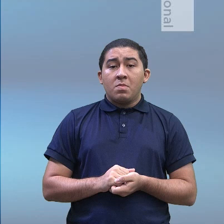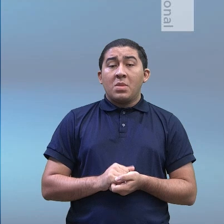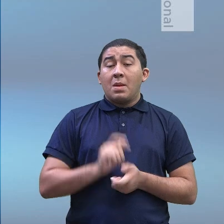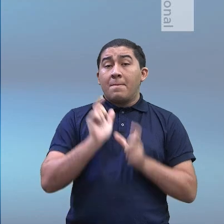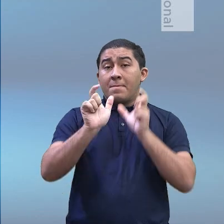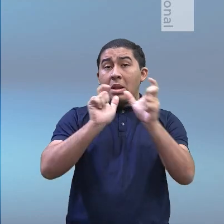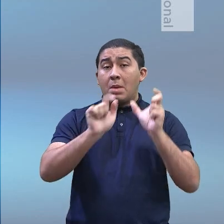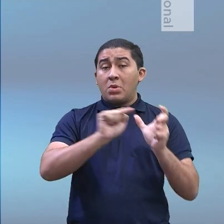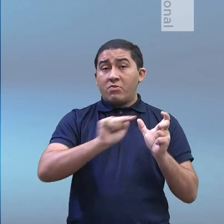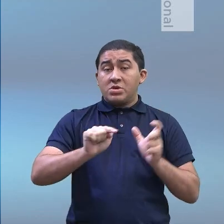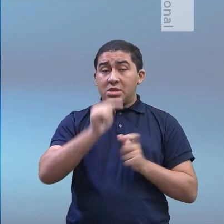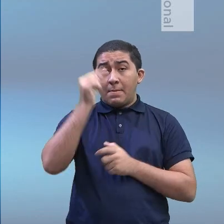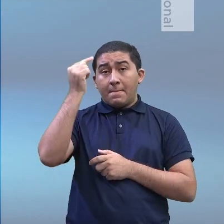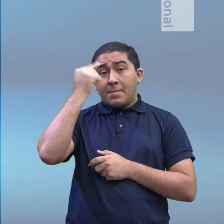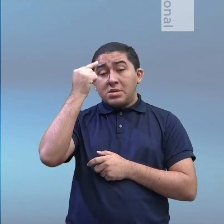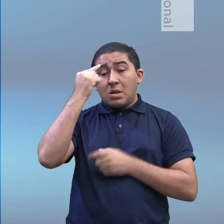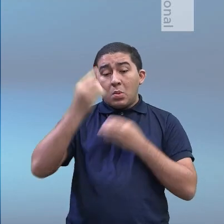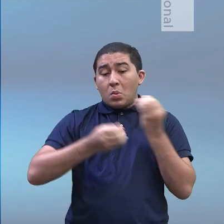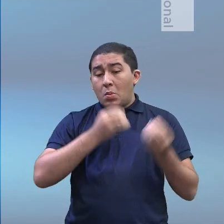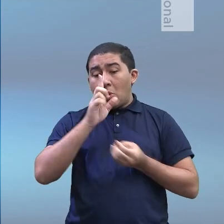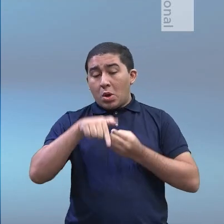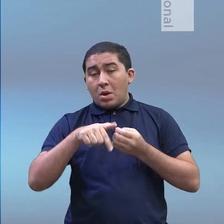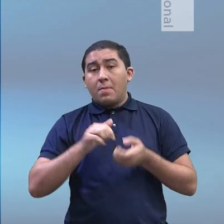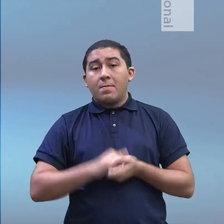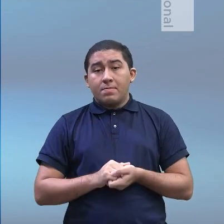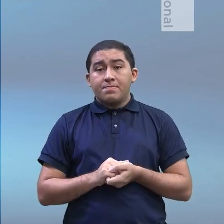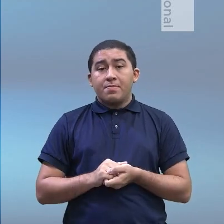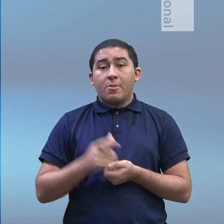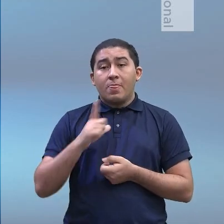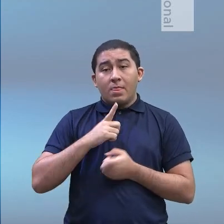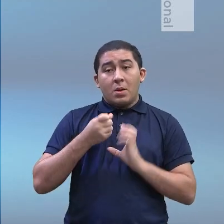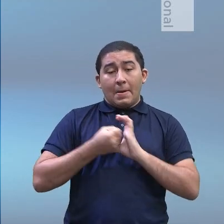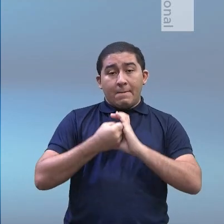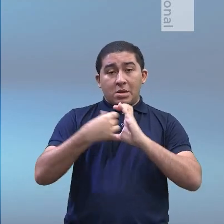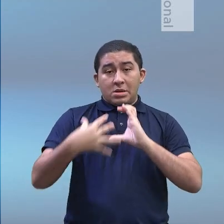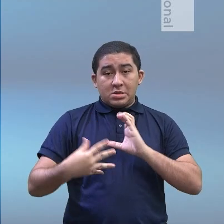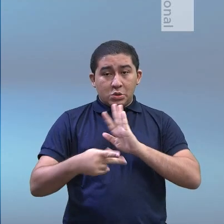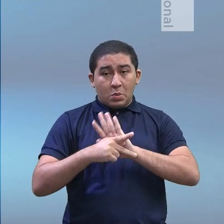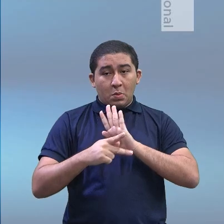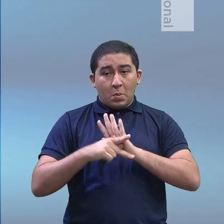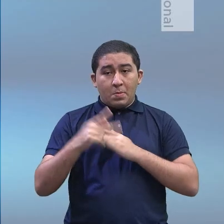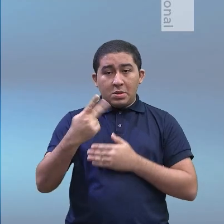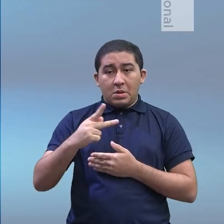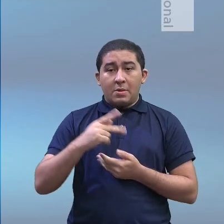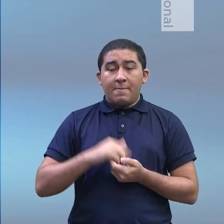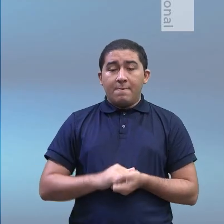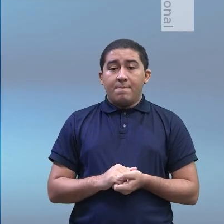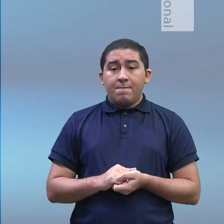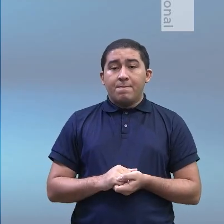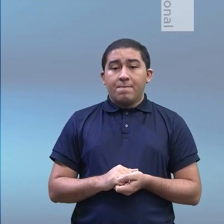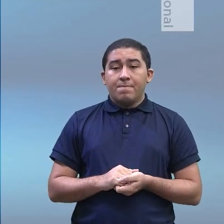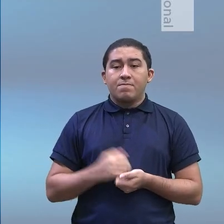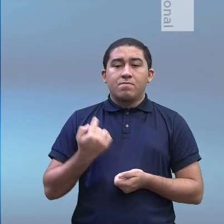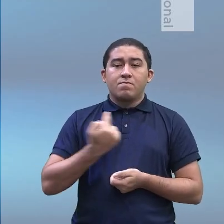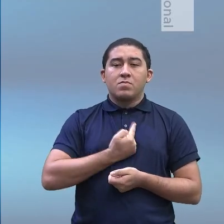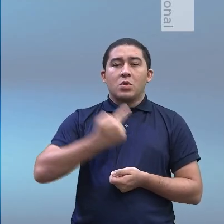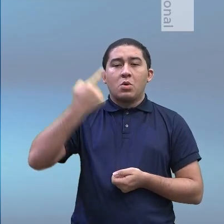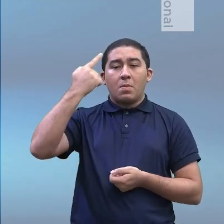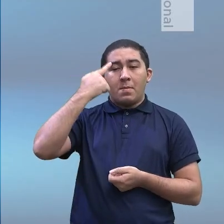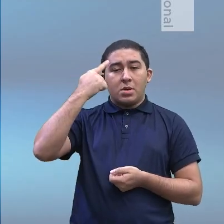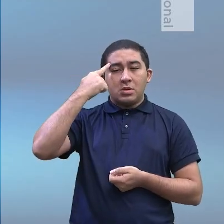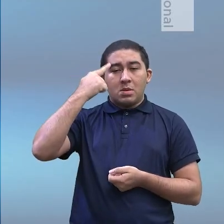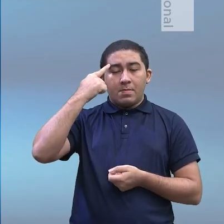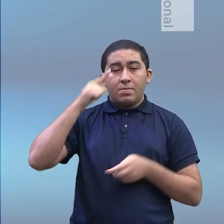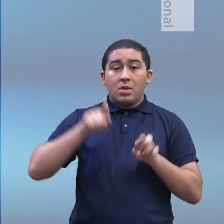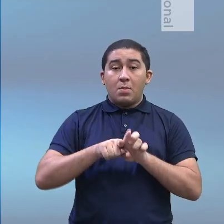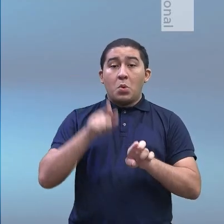que ela estava. Então, precisa-se o quê? Haver uma caracterização, não é? Justamente para a gente imaginar, né? E